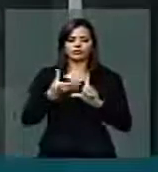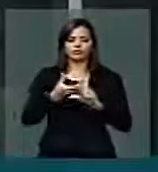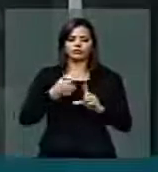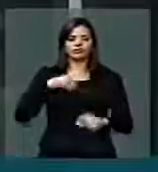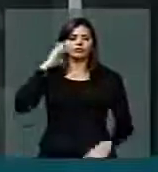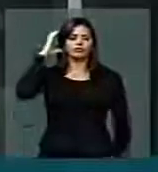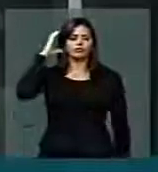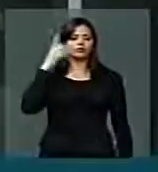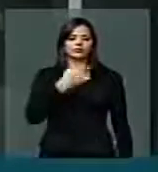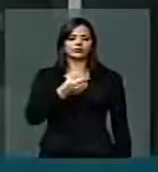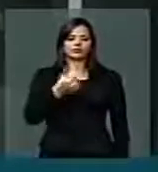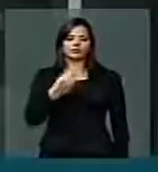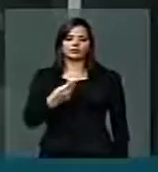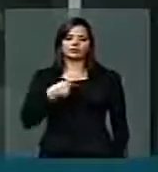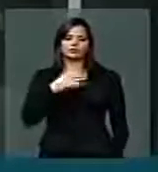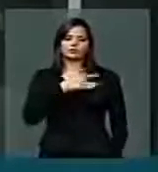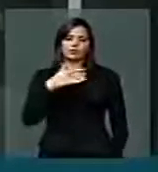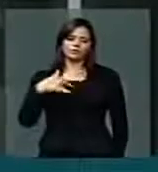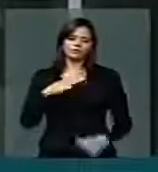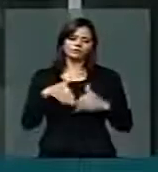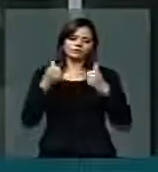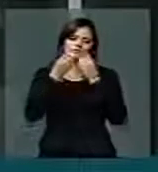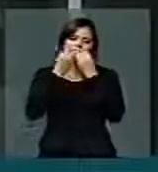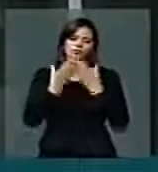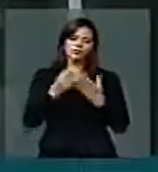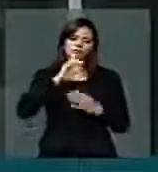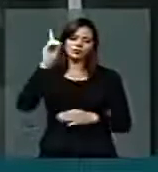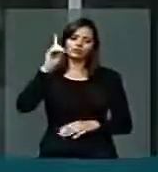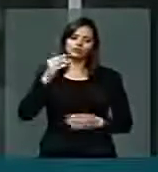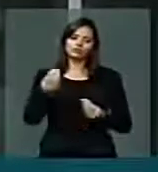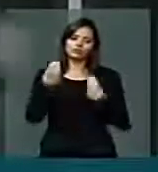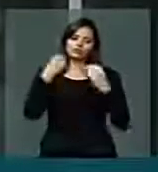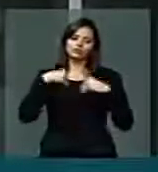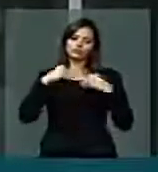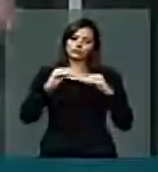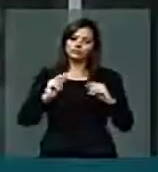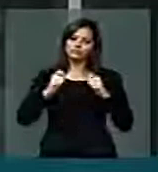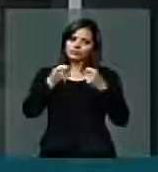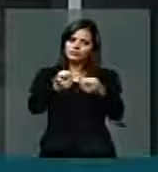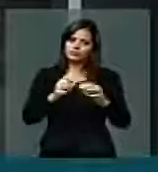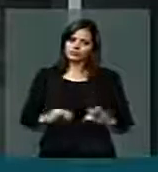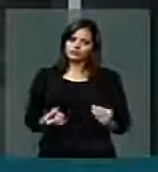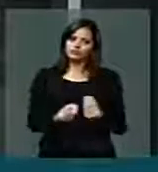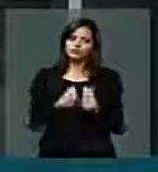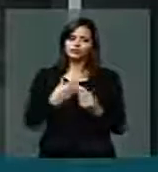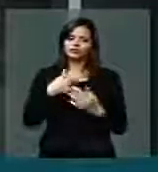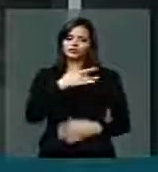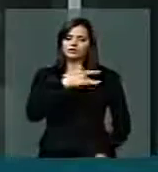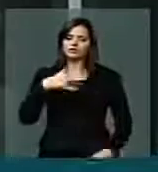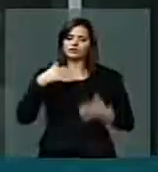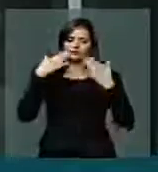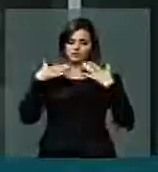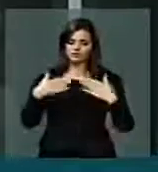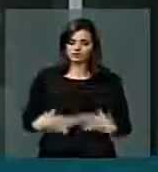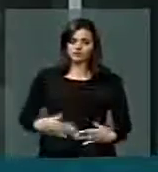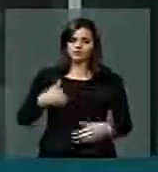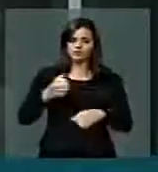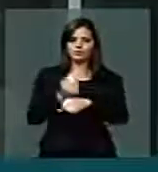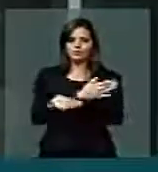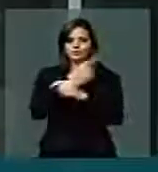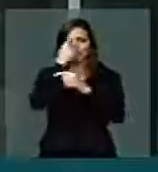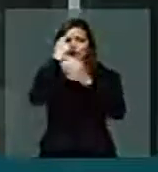um 2013 com muita saúde, que Deus dê a todos nós saúde física, saúde emocional